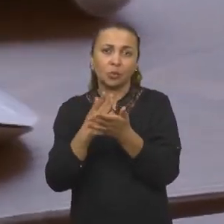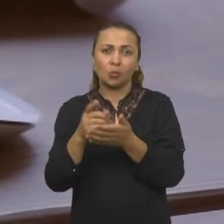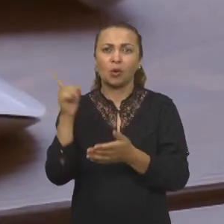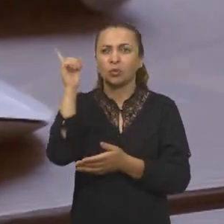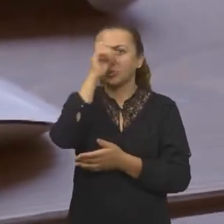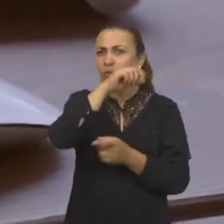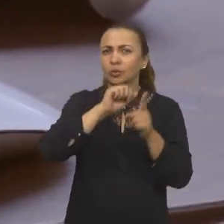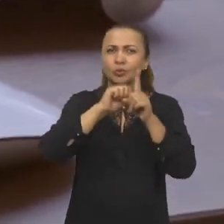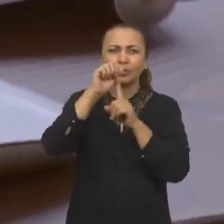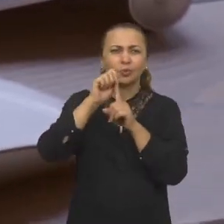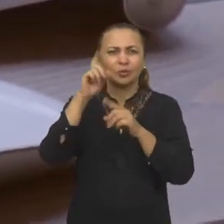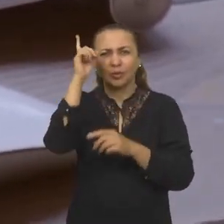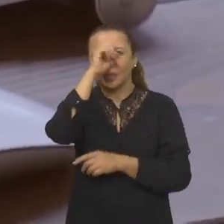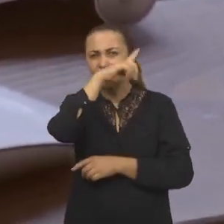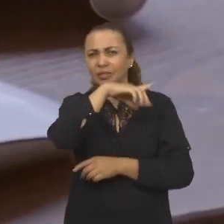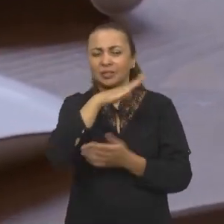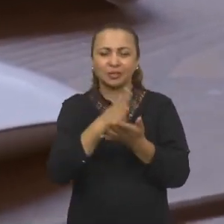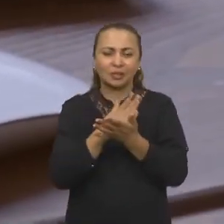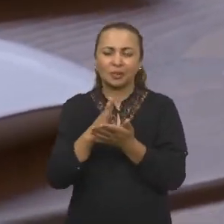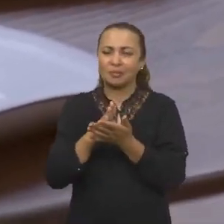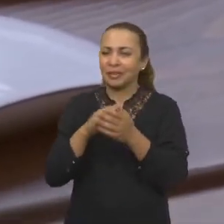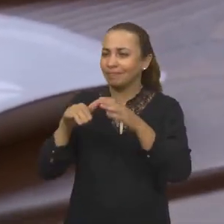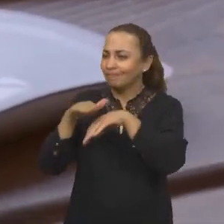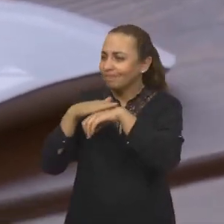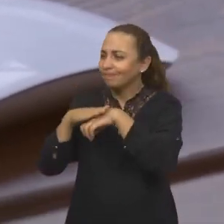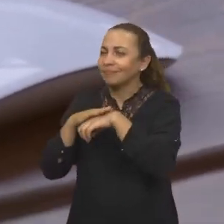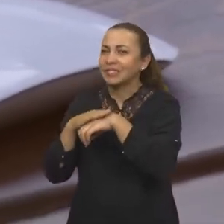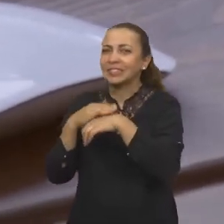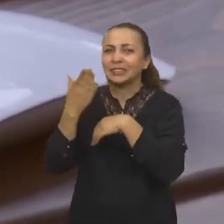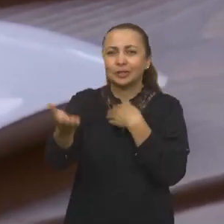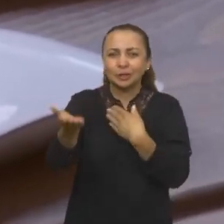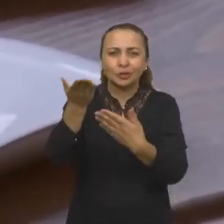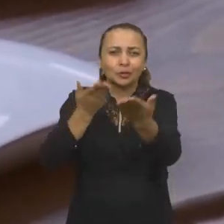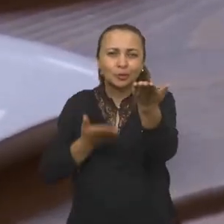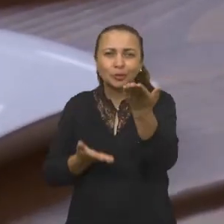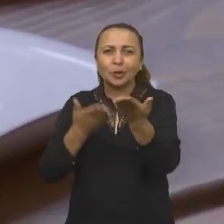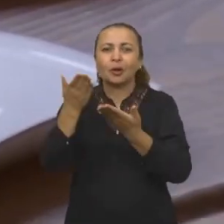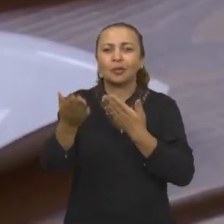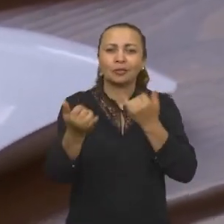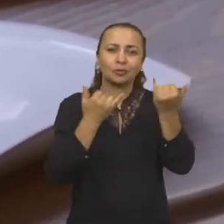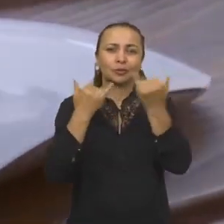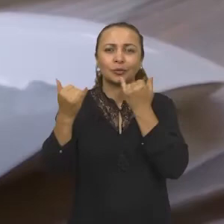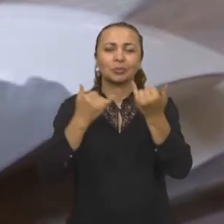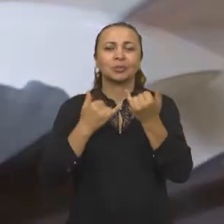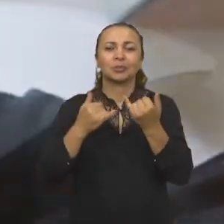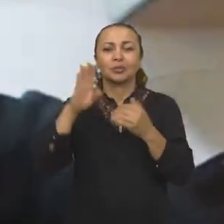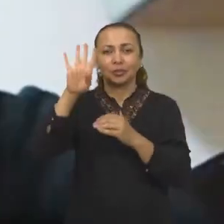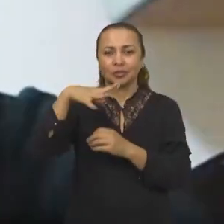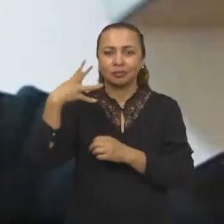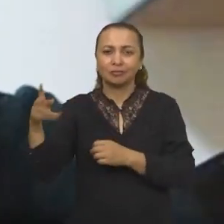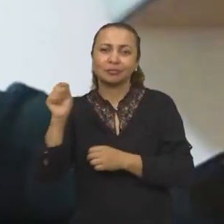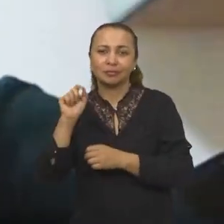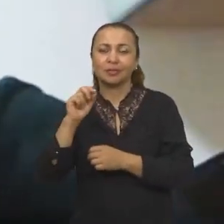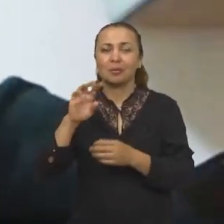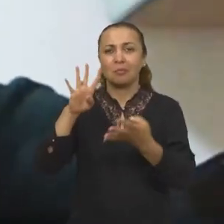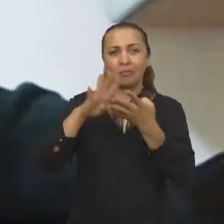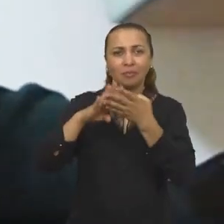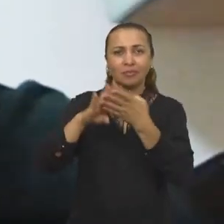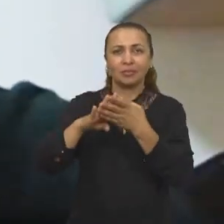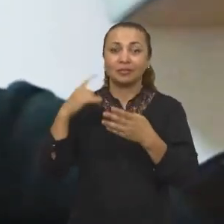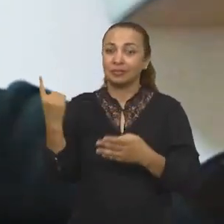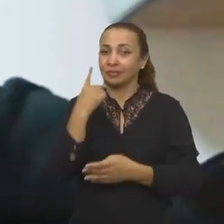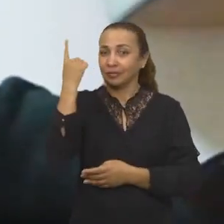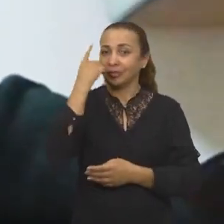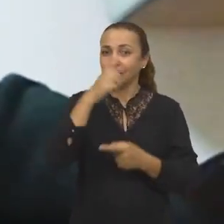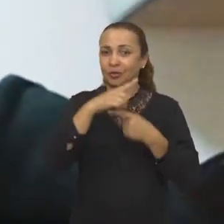níveis de dificuldade em algumas interações de troca de dados, de informações, que uma rede de